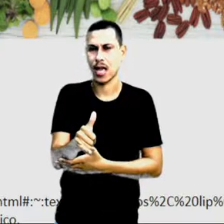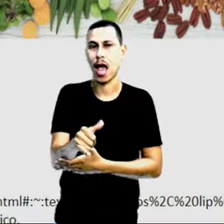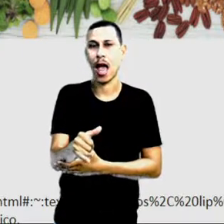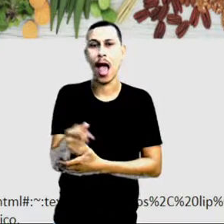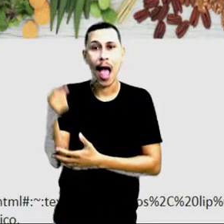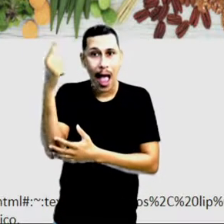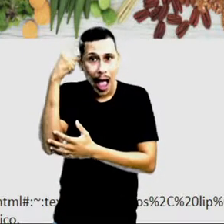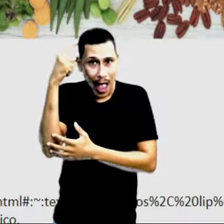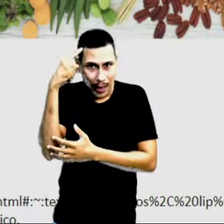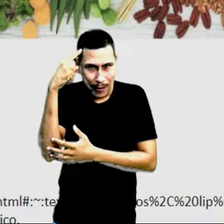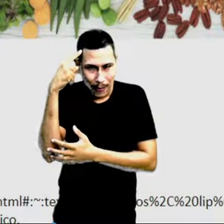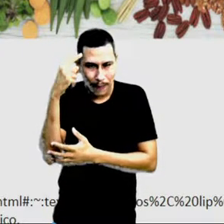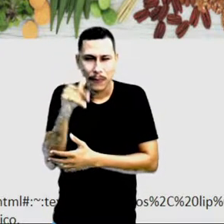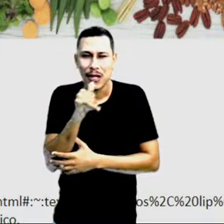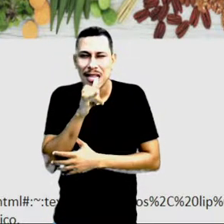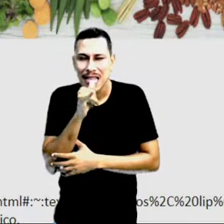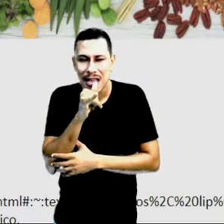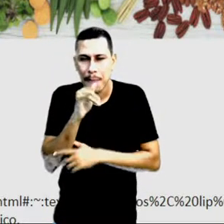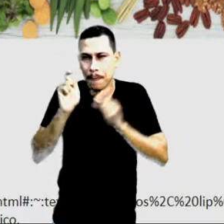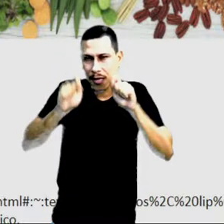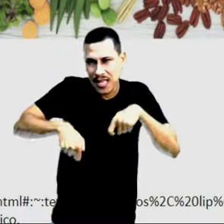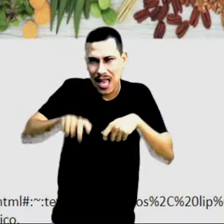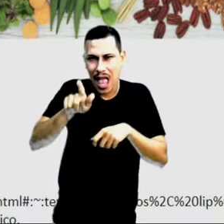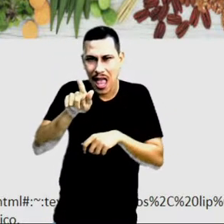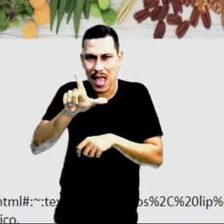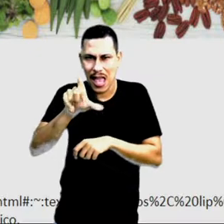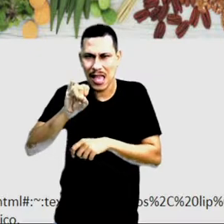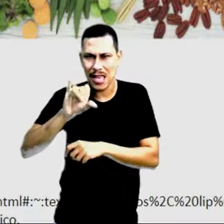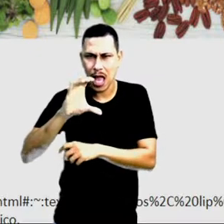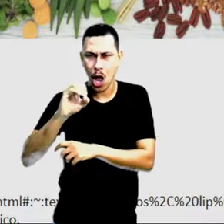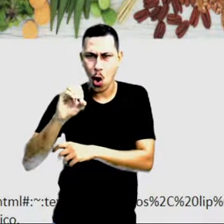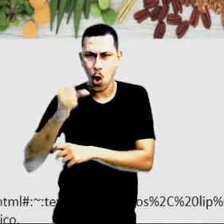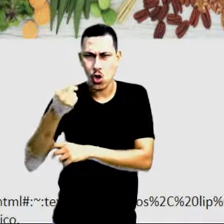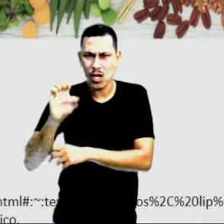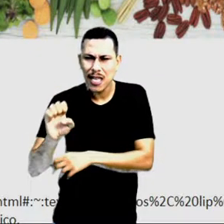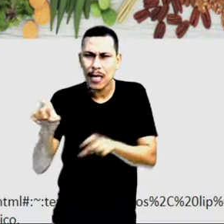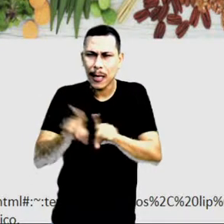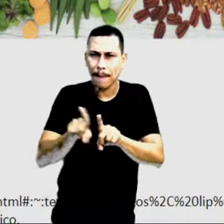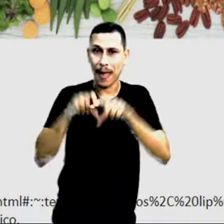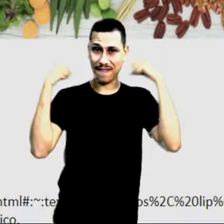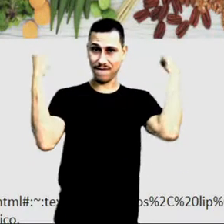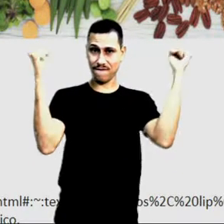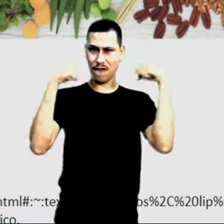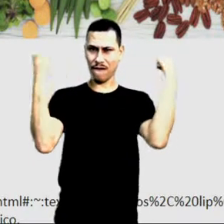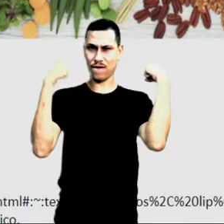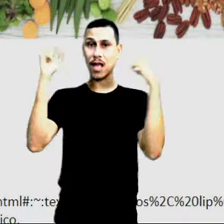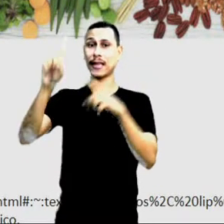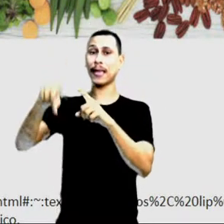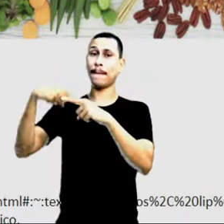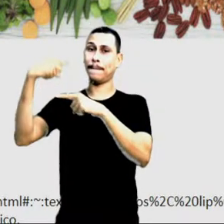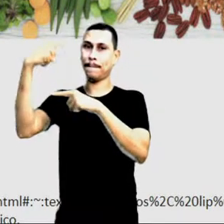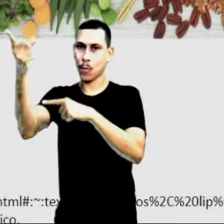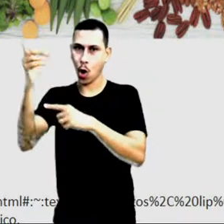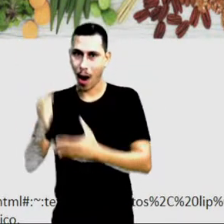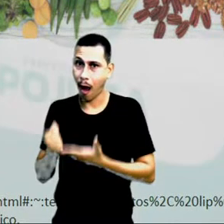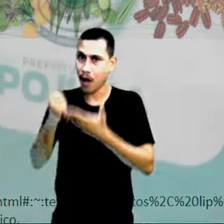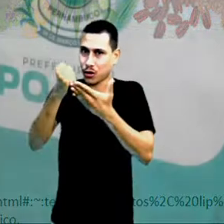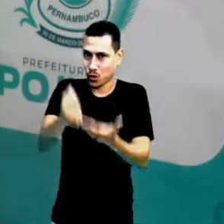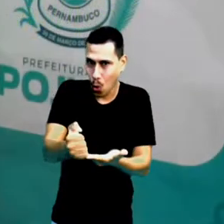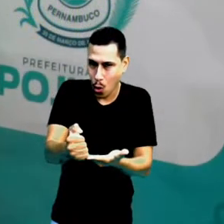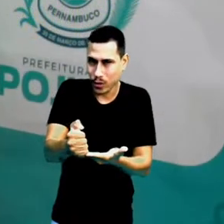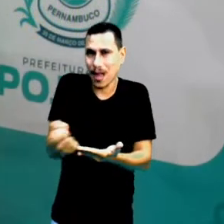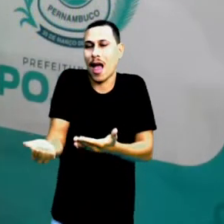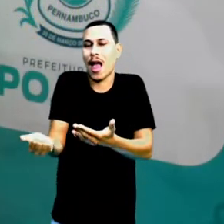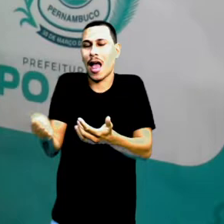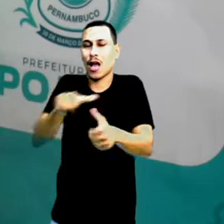de glicose. E melhora também a recuperação muscular após a atividade. Então a gente precisa do carboidrato tanto para